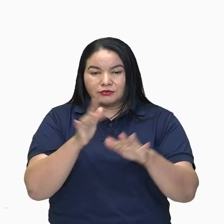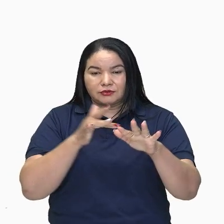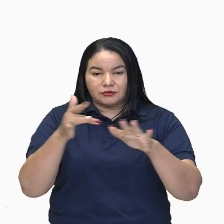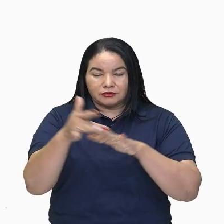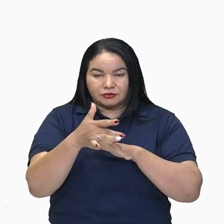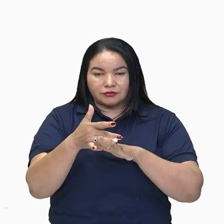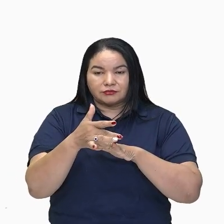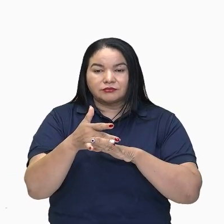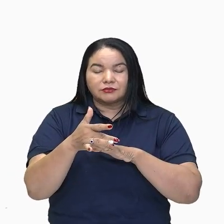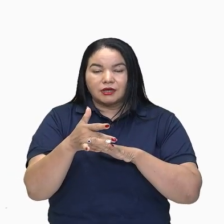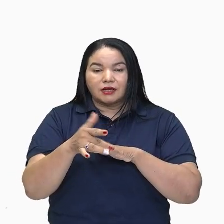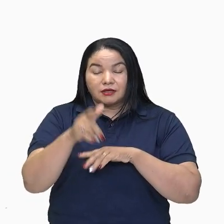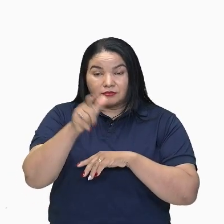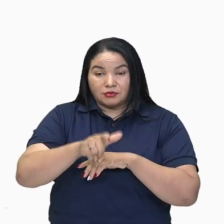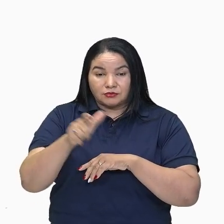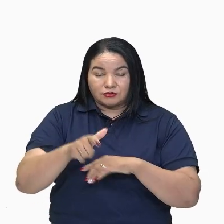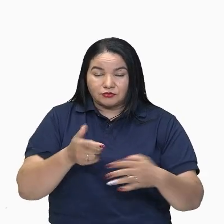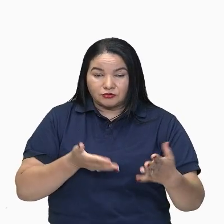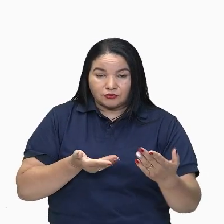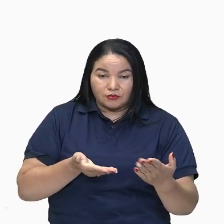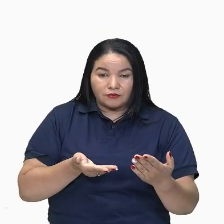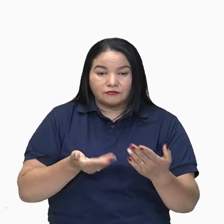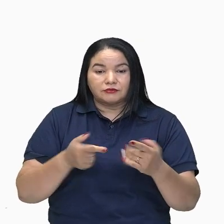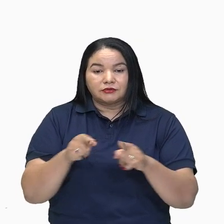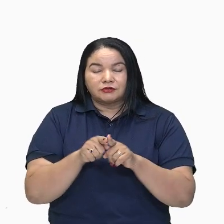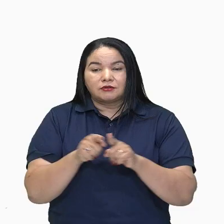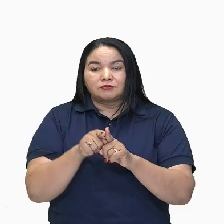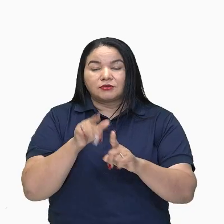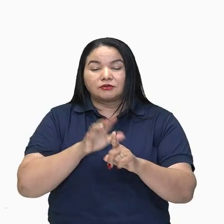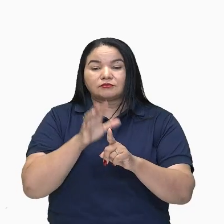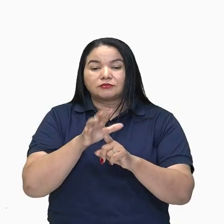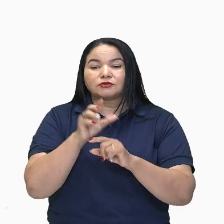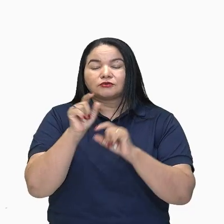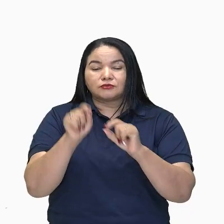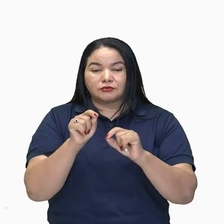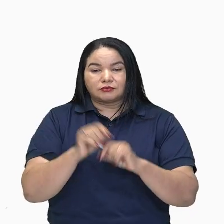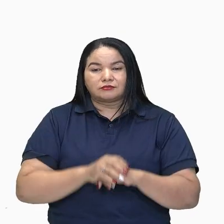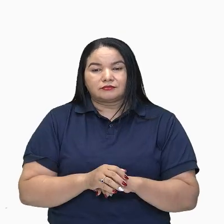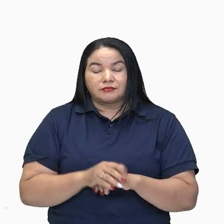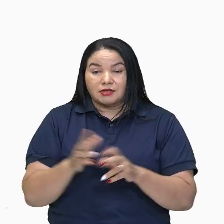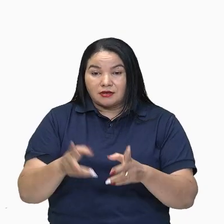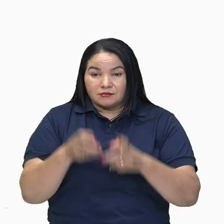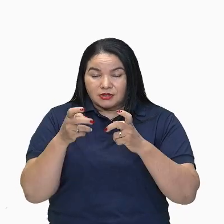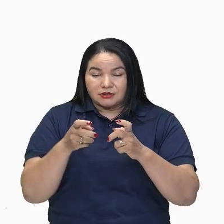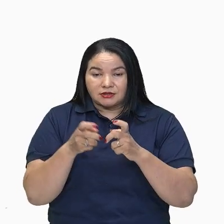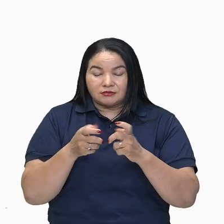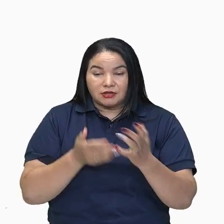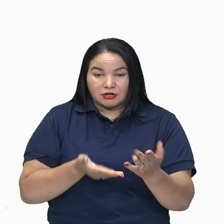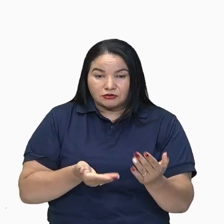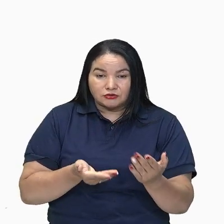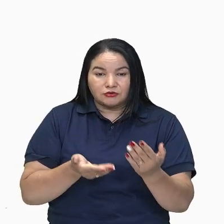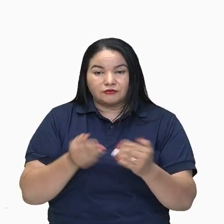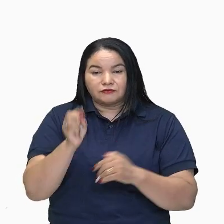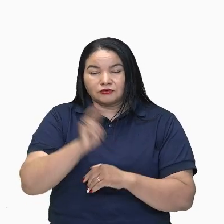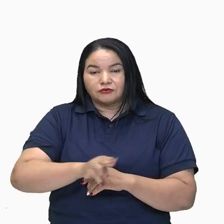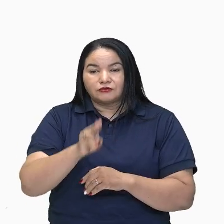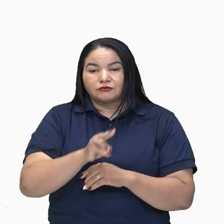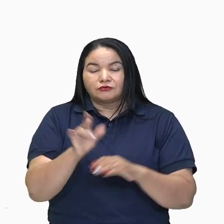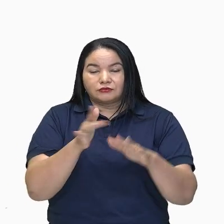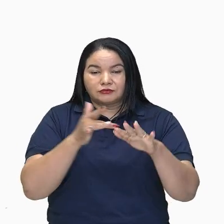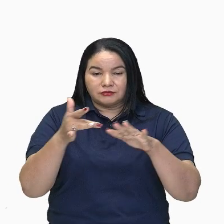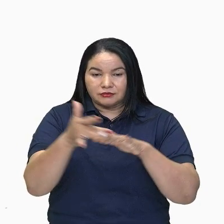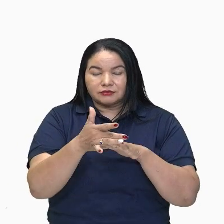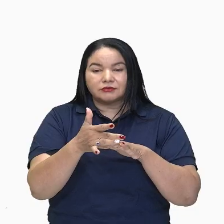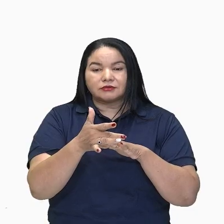por jovens e seus efeitos. Percebe que são os jovens, os adolescentes que estão fazendo uso das redes